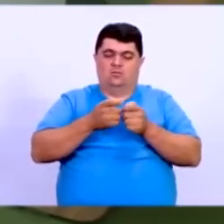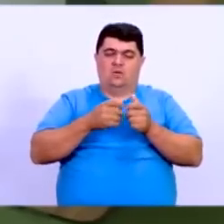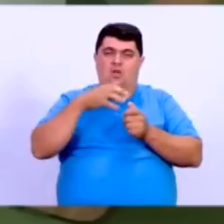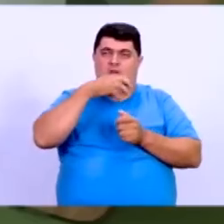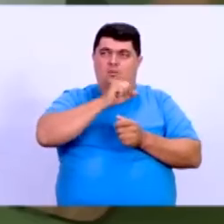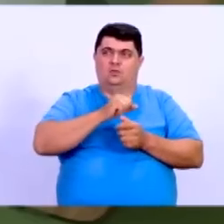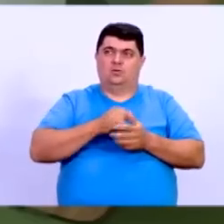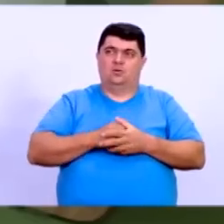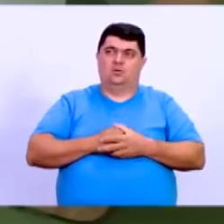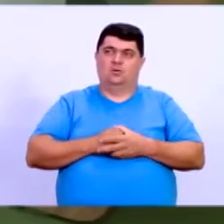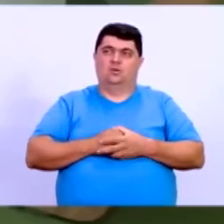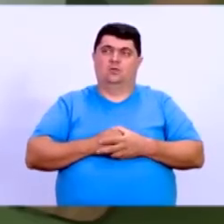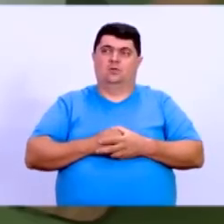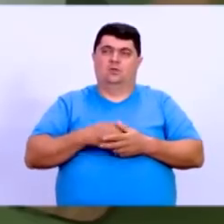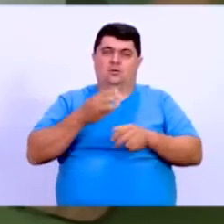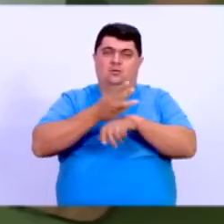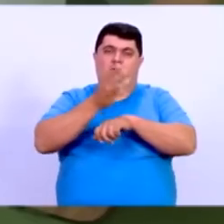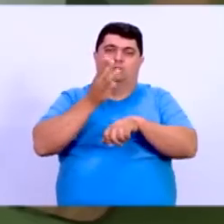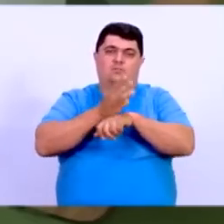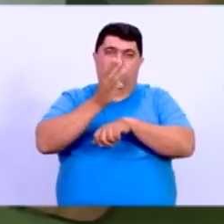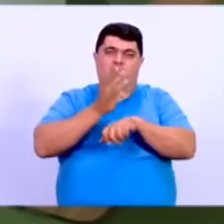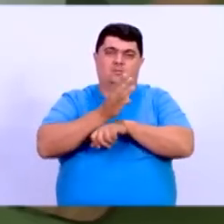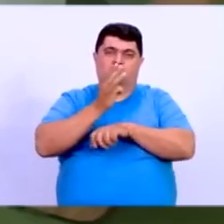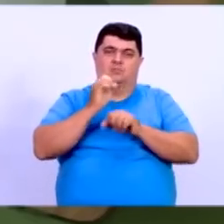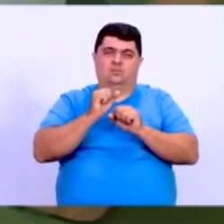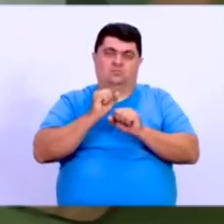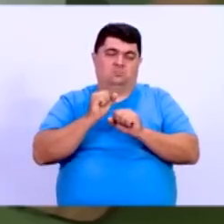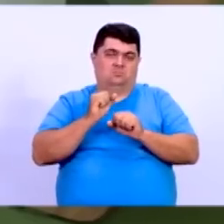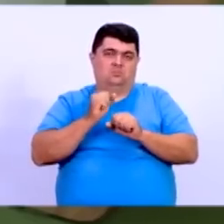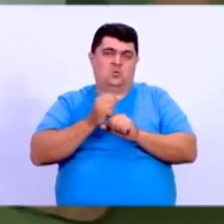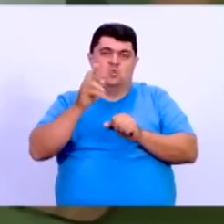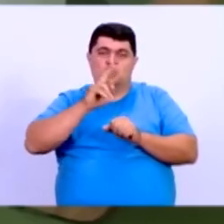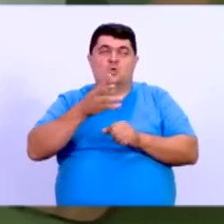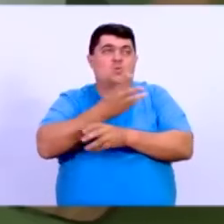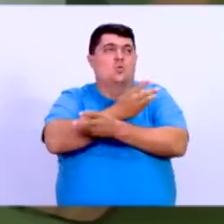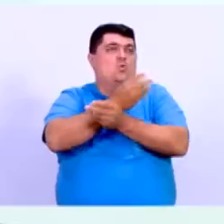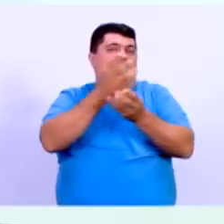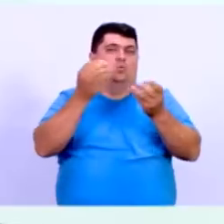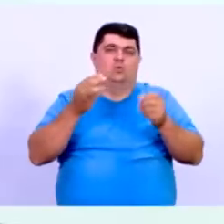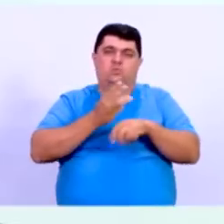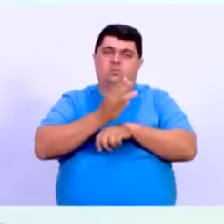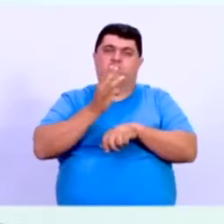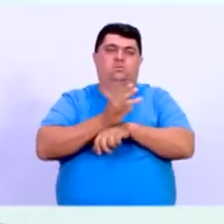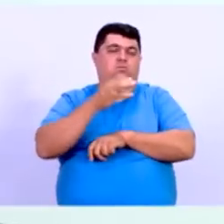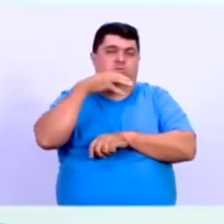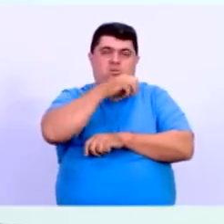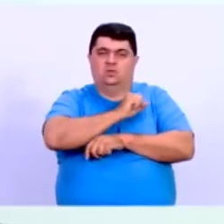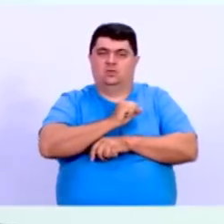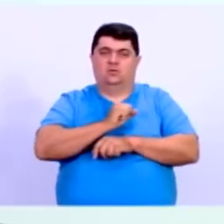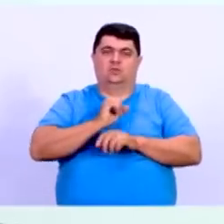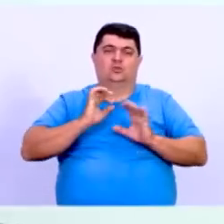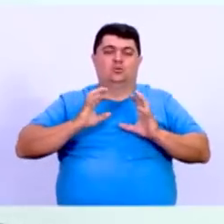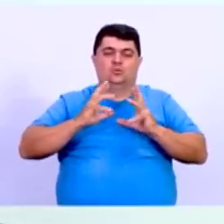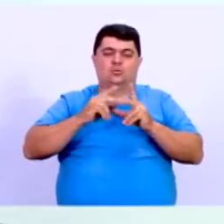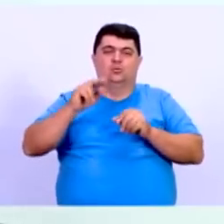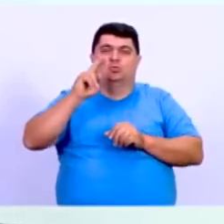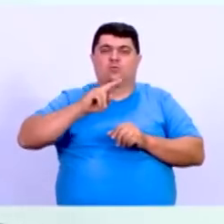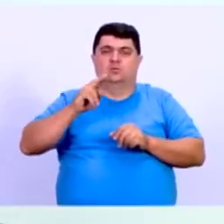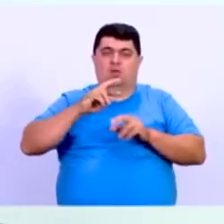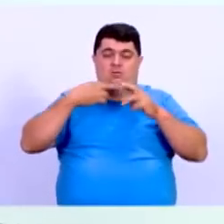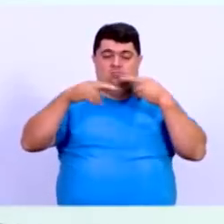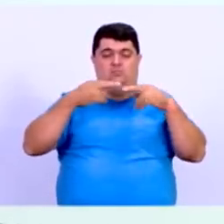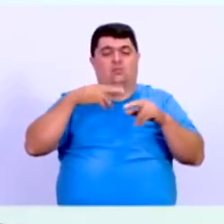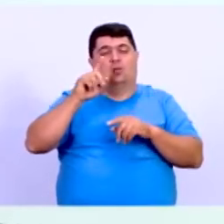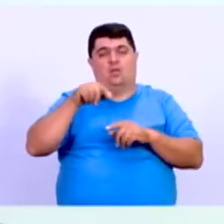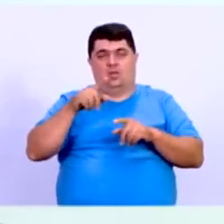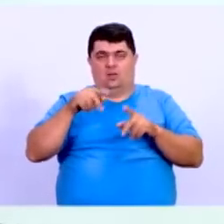conversar, né? Exatamente. É, um WhatsApp da vida aí, será que pode ser, professor? Pode ser, pode ser. Então, o WhatsApp é isso, né, pessoal? Você utiliza o celular ali, é uma rede de computadores,